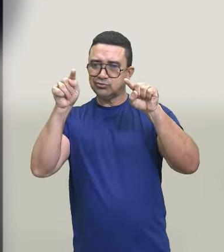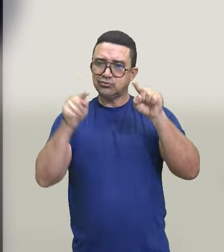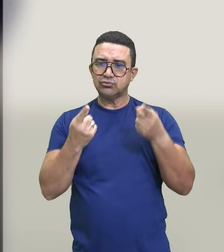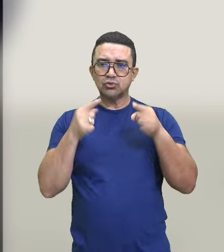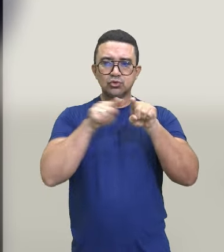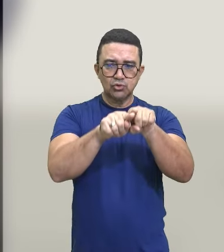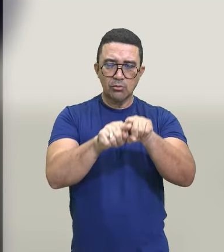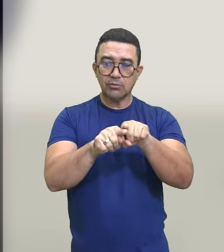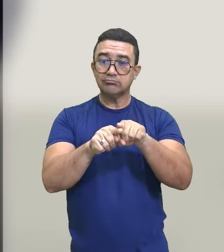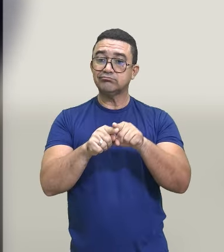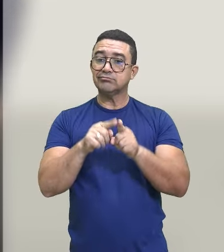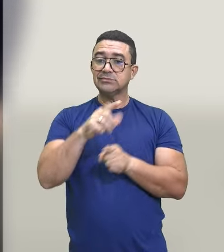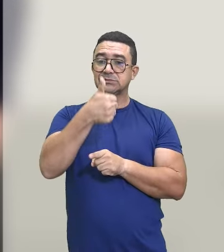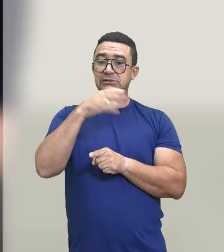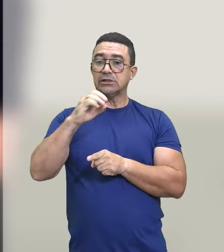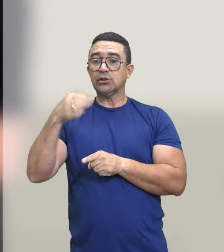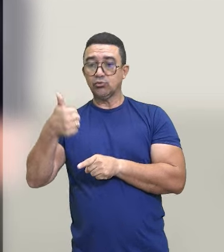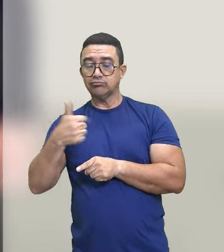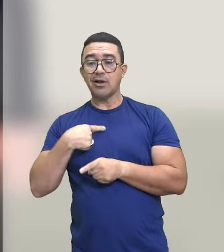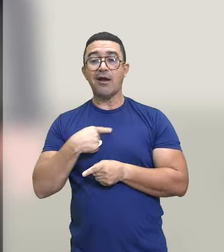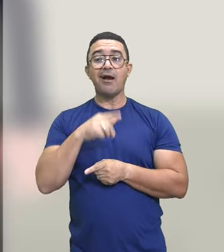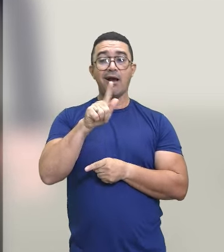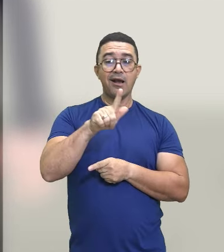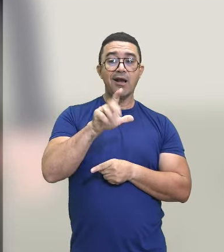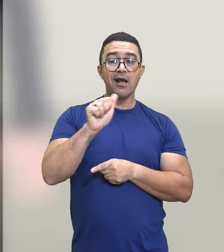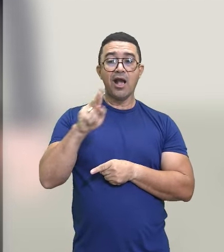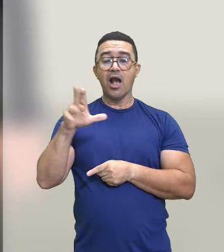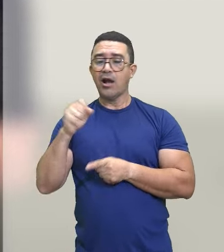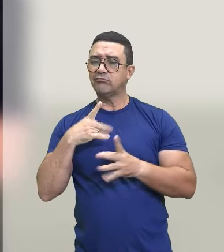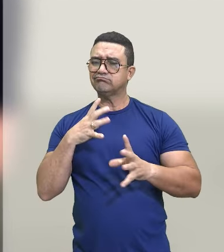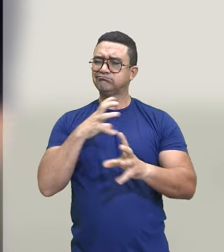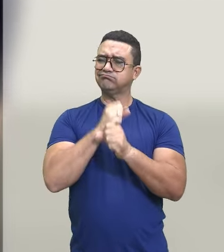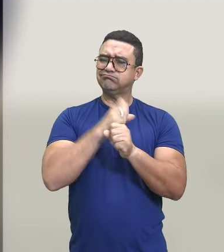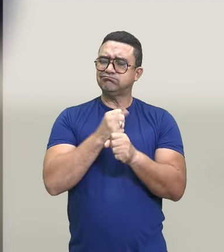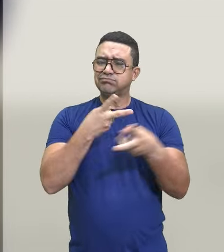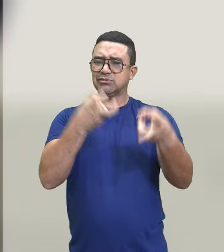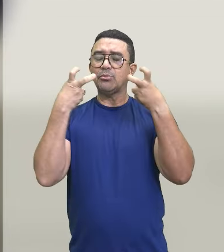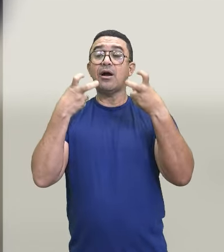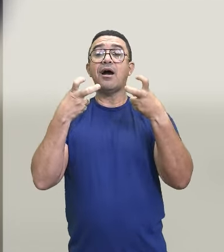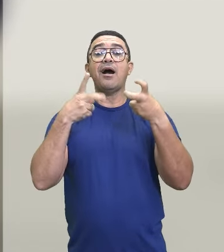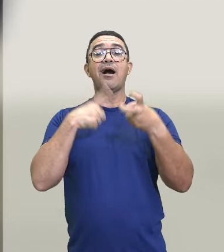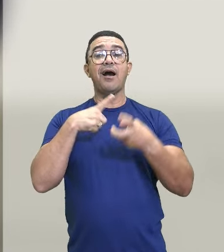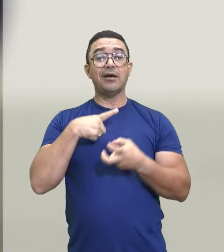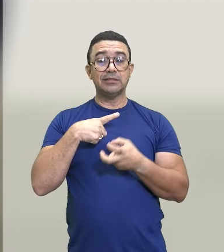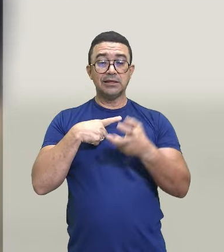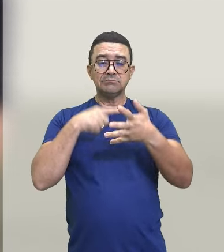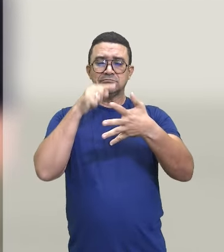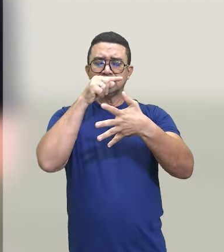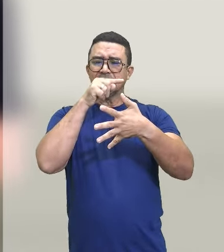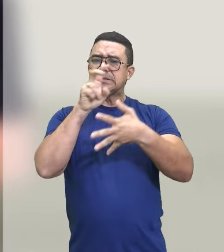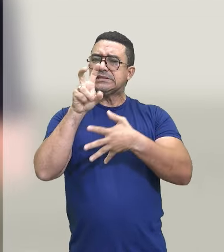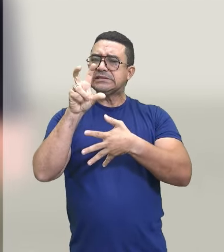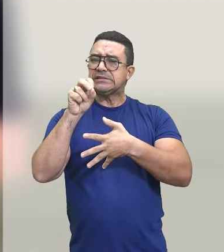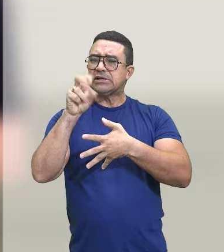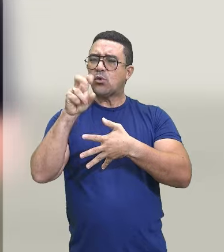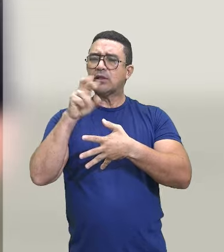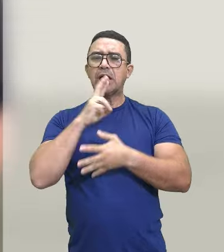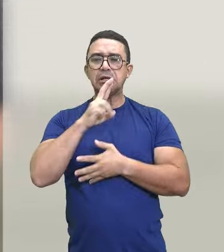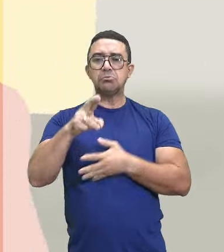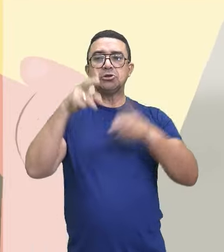em 101, Gauss observou que, somando-os, obteria 50 resultados iguais a